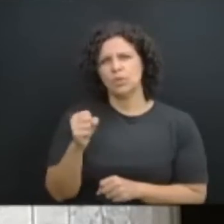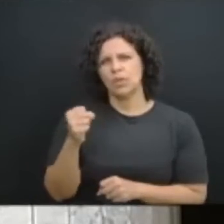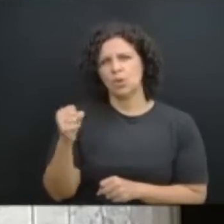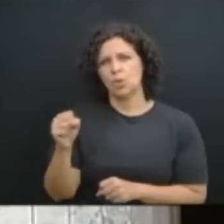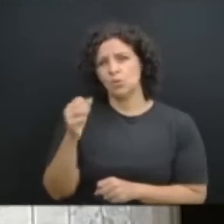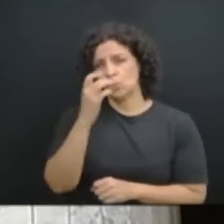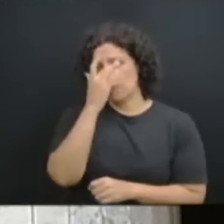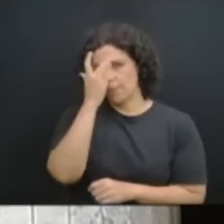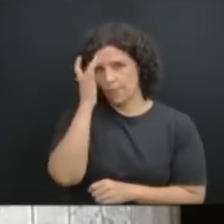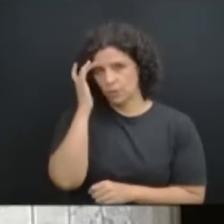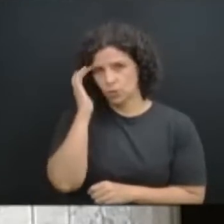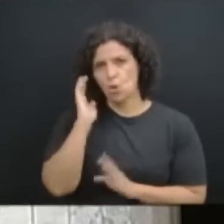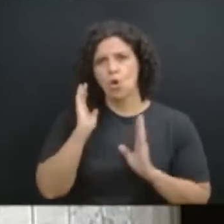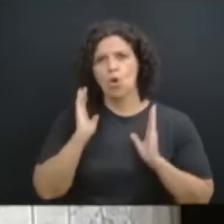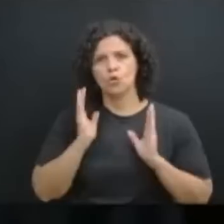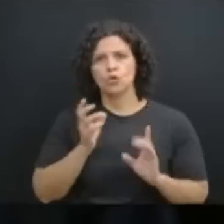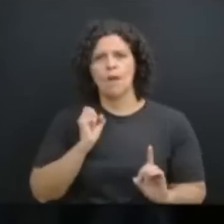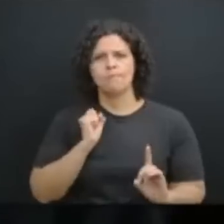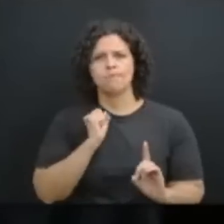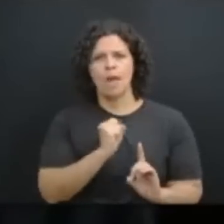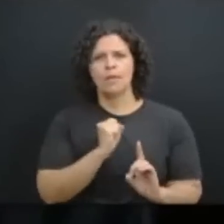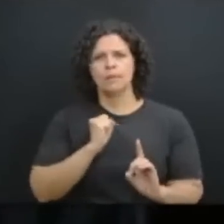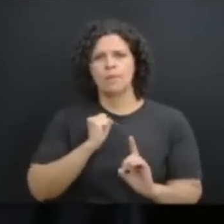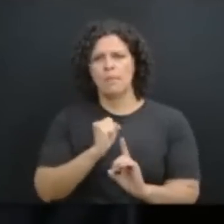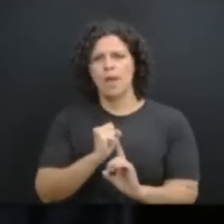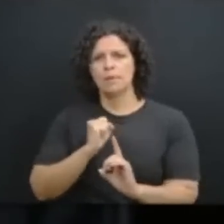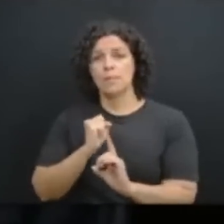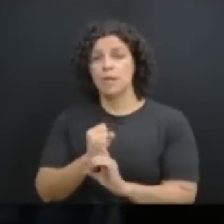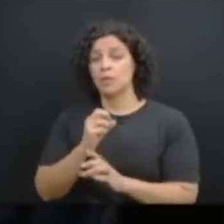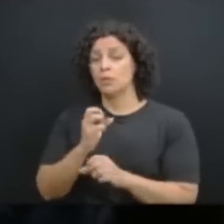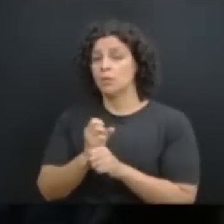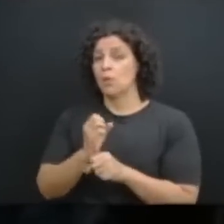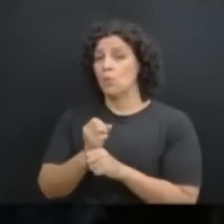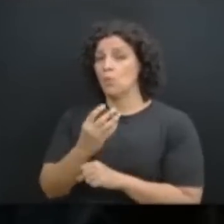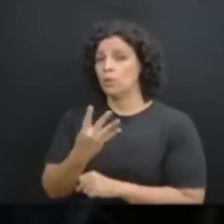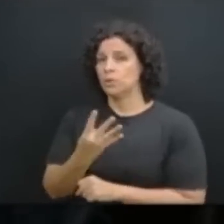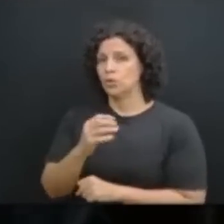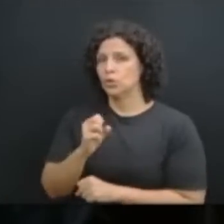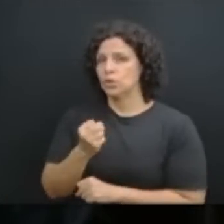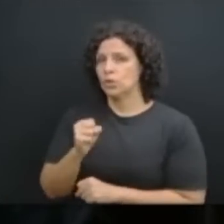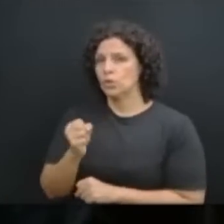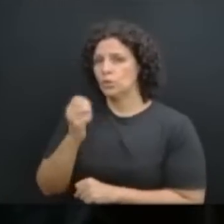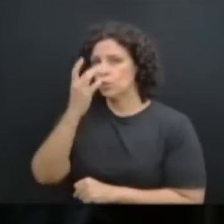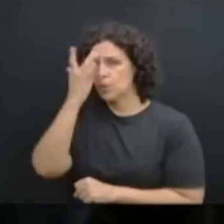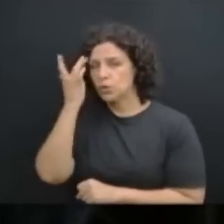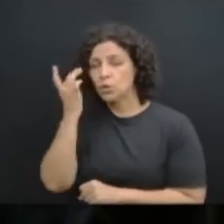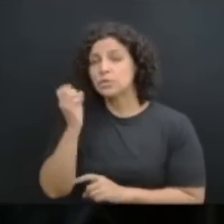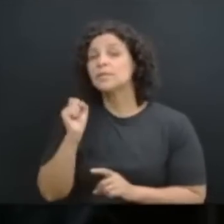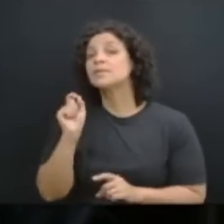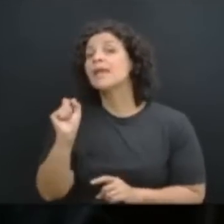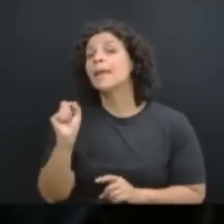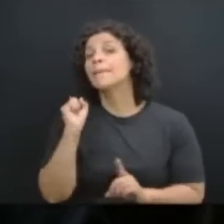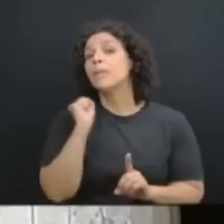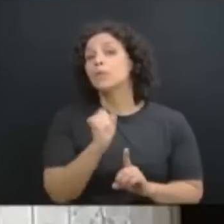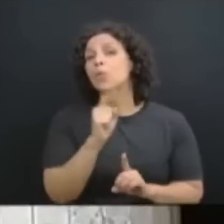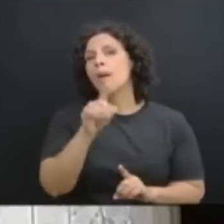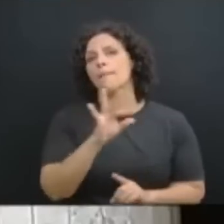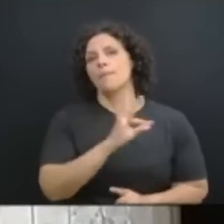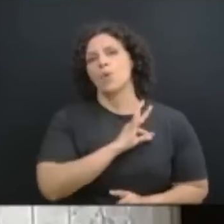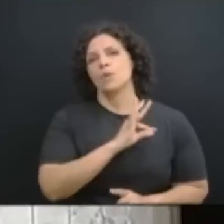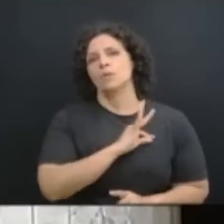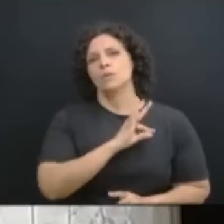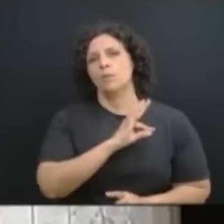488 pessoas foram mortas pela polícia militar,